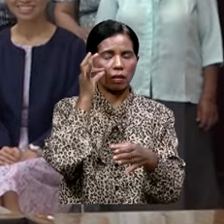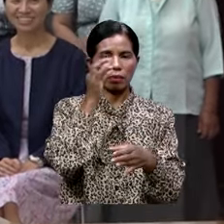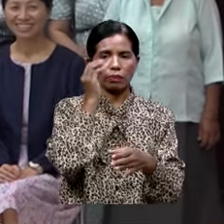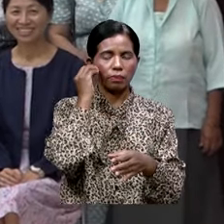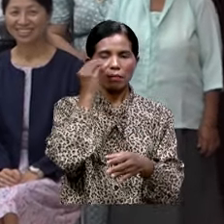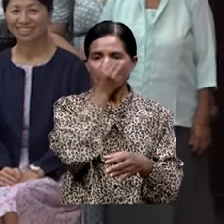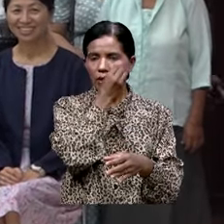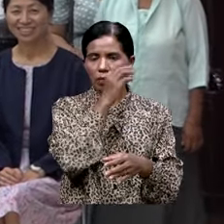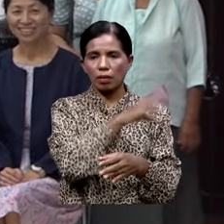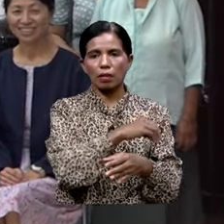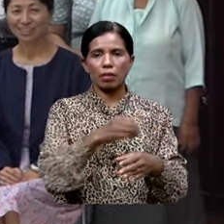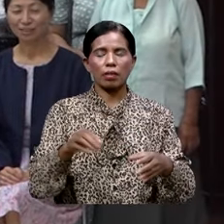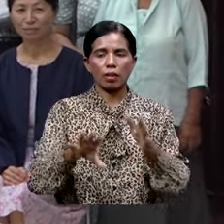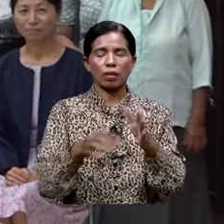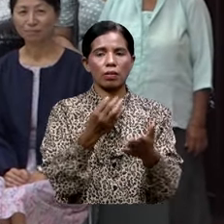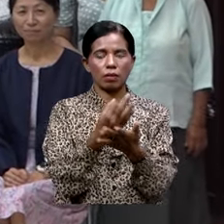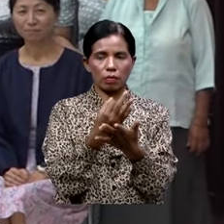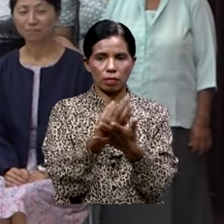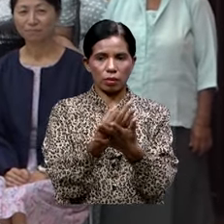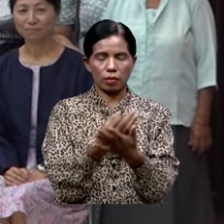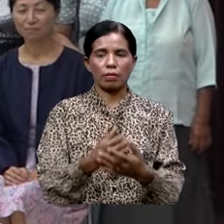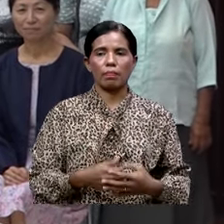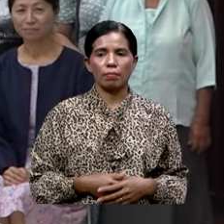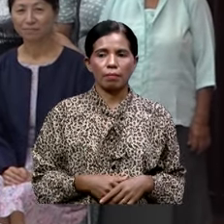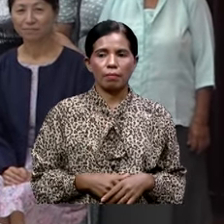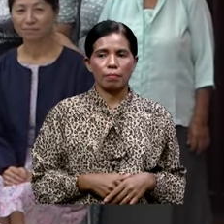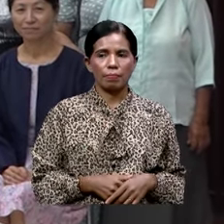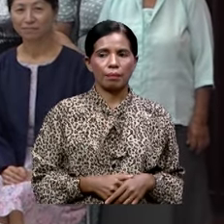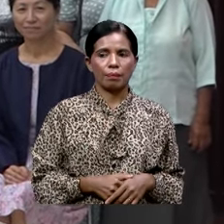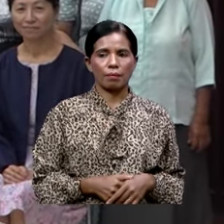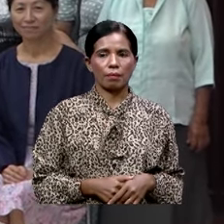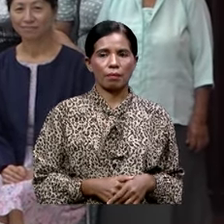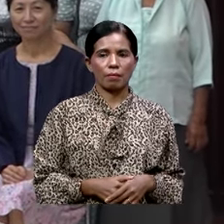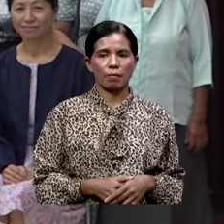no balun consegue hetangona rendimento. Efizenia Babu, Dilma Suzeti, GMN.